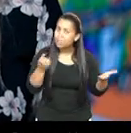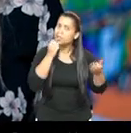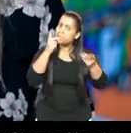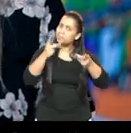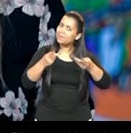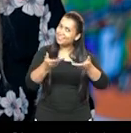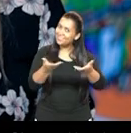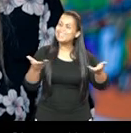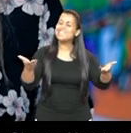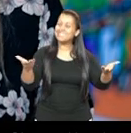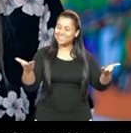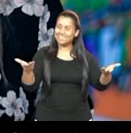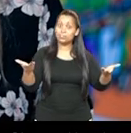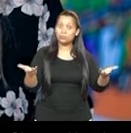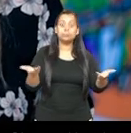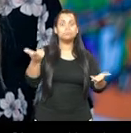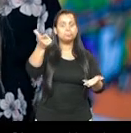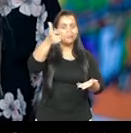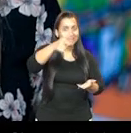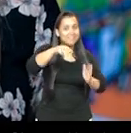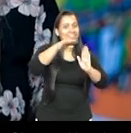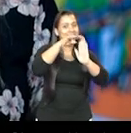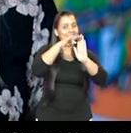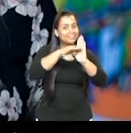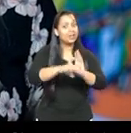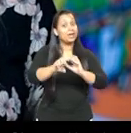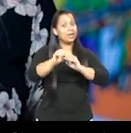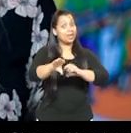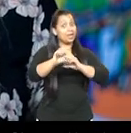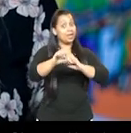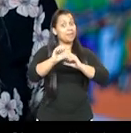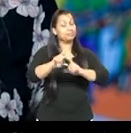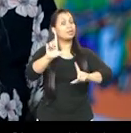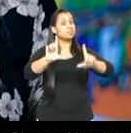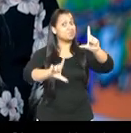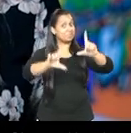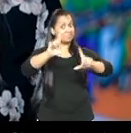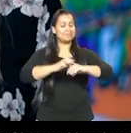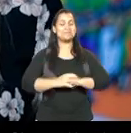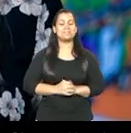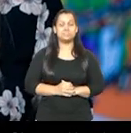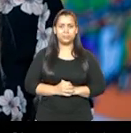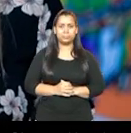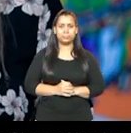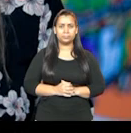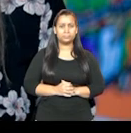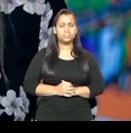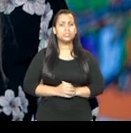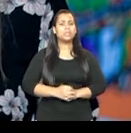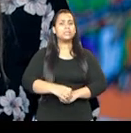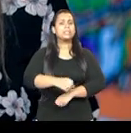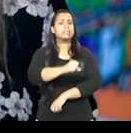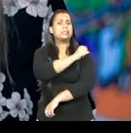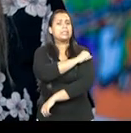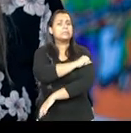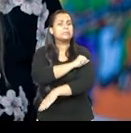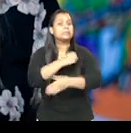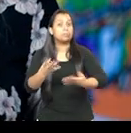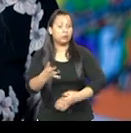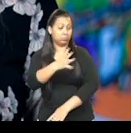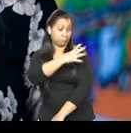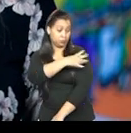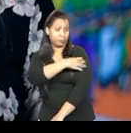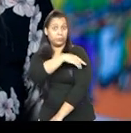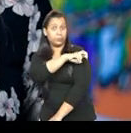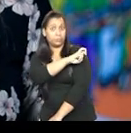sejam todos muito bem-vindos a mais um programa Eduque Ação na TV para alunos do 4º e do 5º ano.